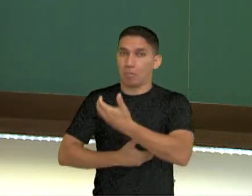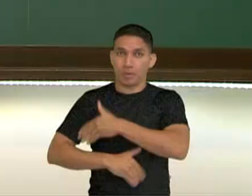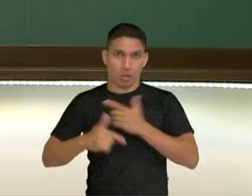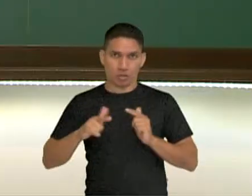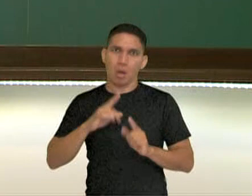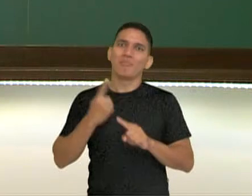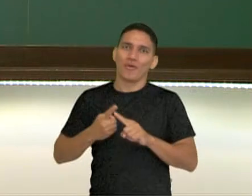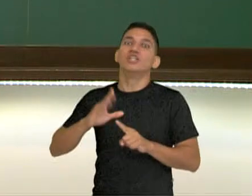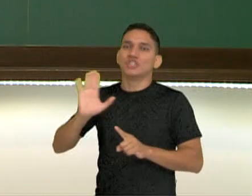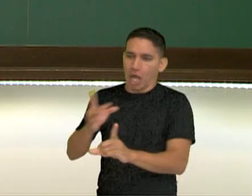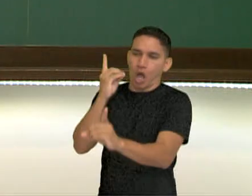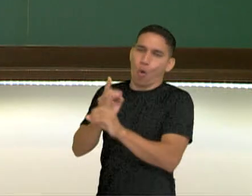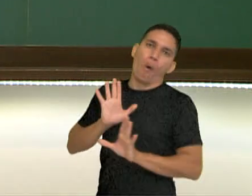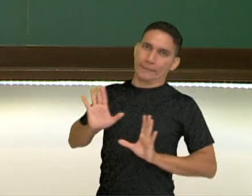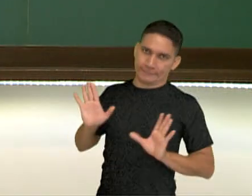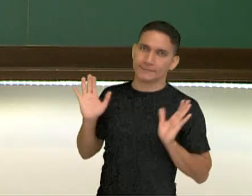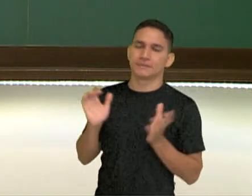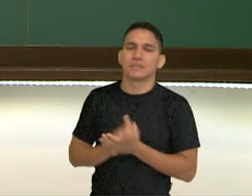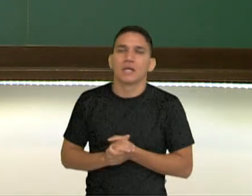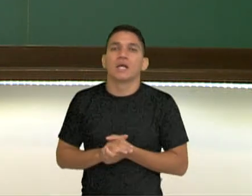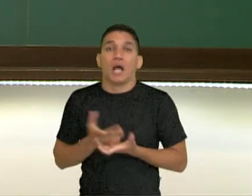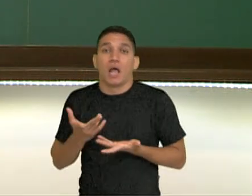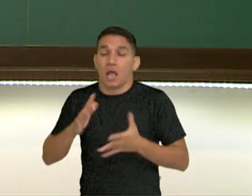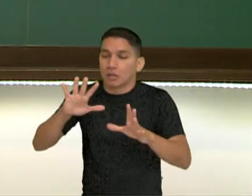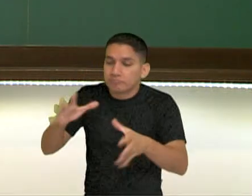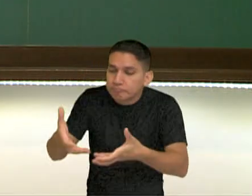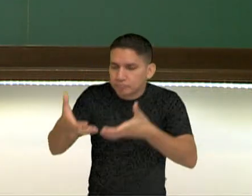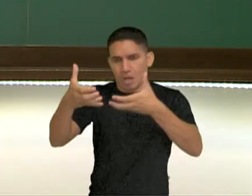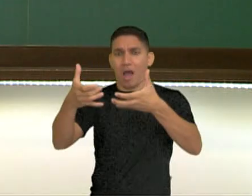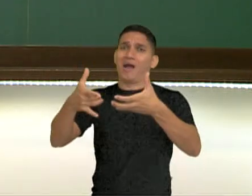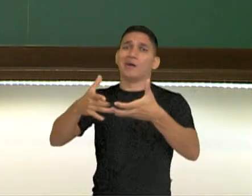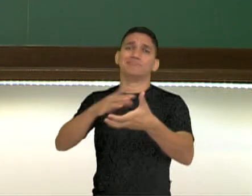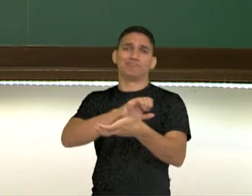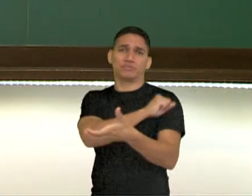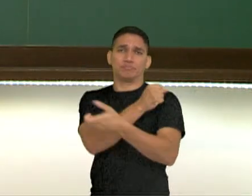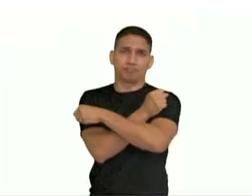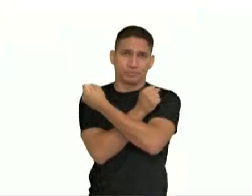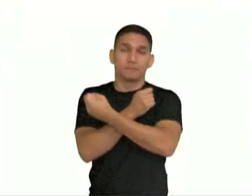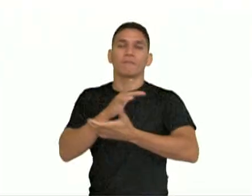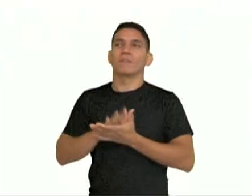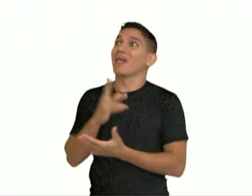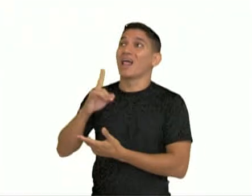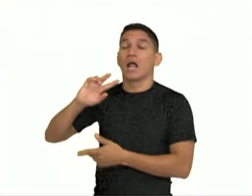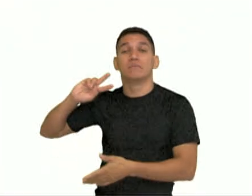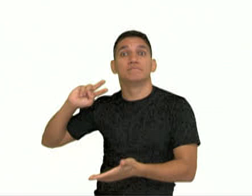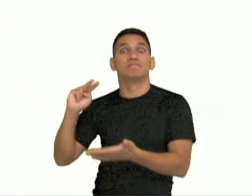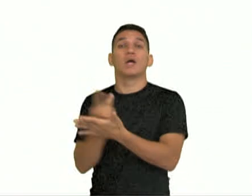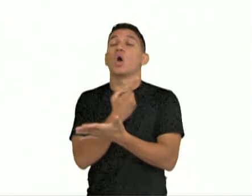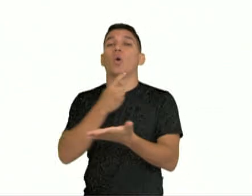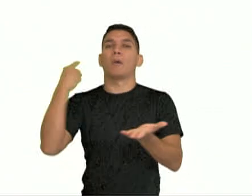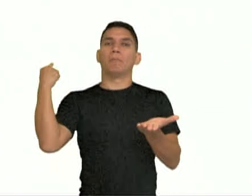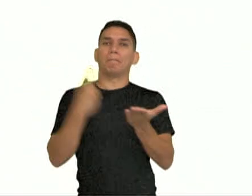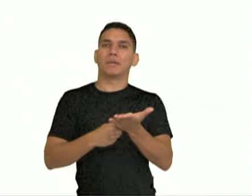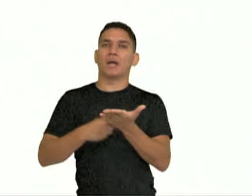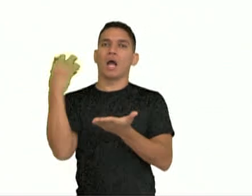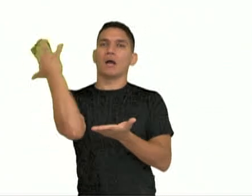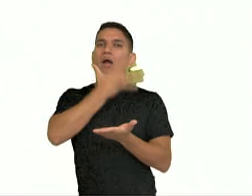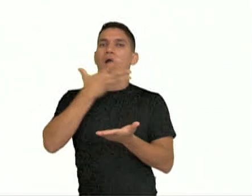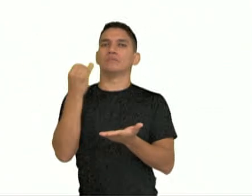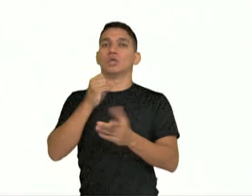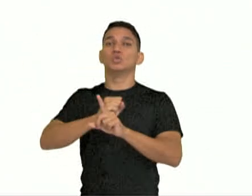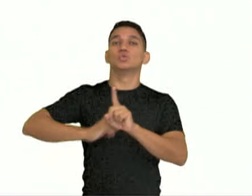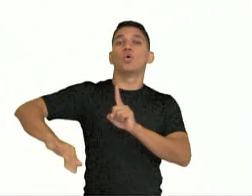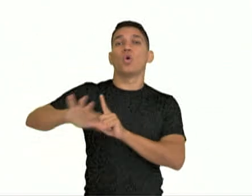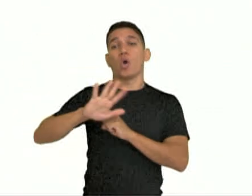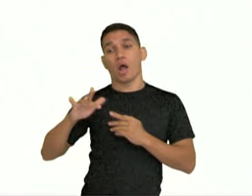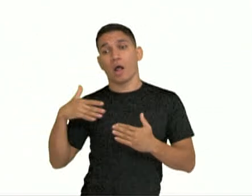já estavam quebrados quando ela foi retirada, foi escavada, essa estátua aqui virou um dos grandes padrões de beleza para a sociedade